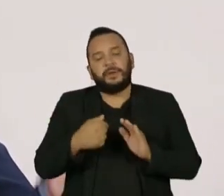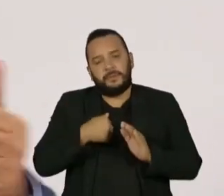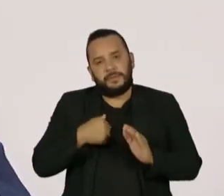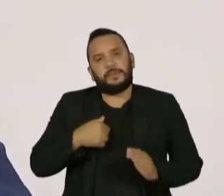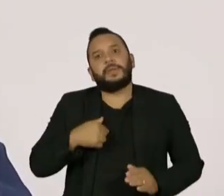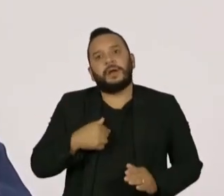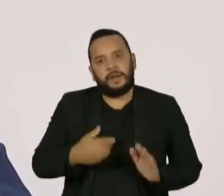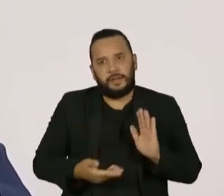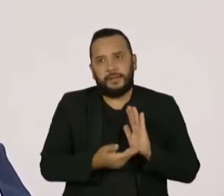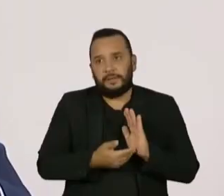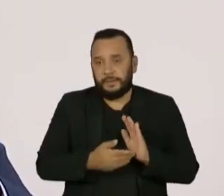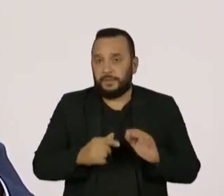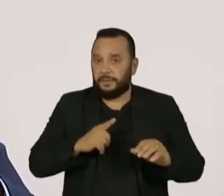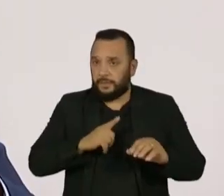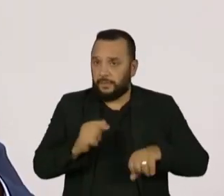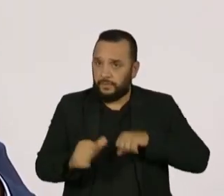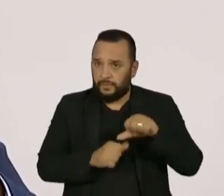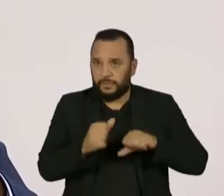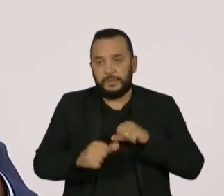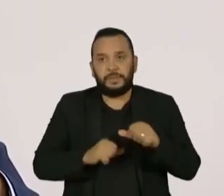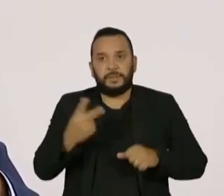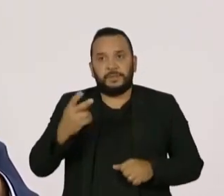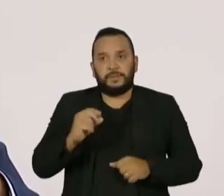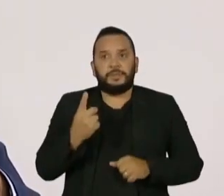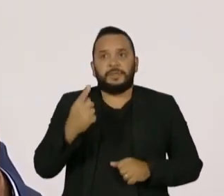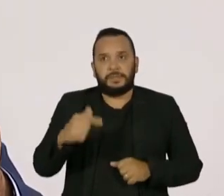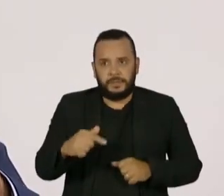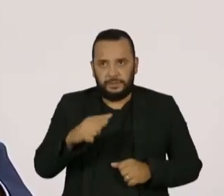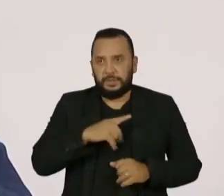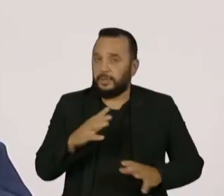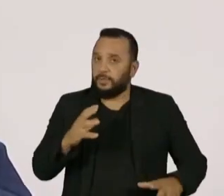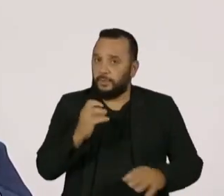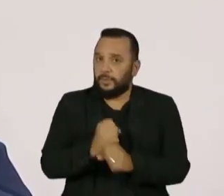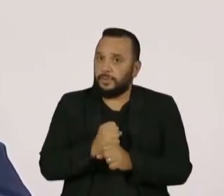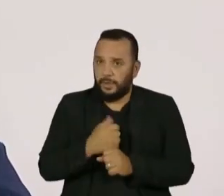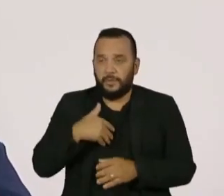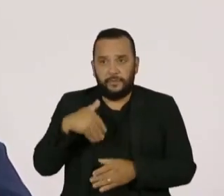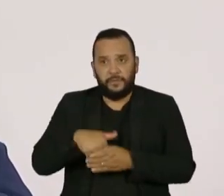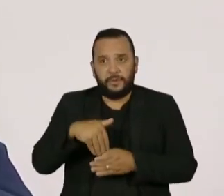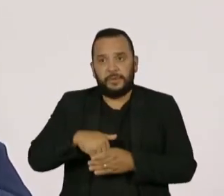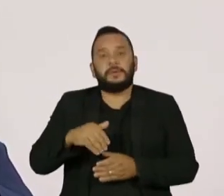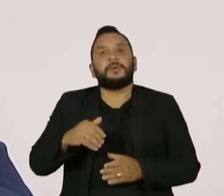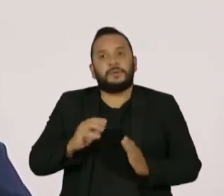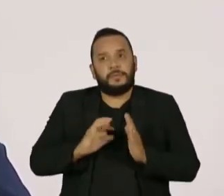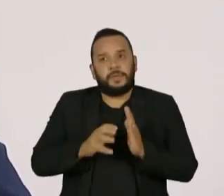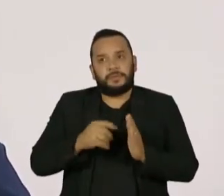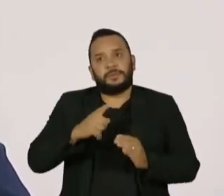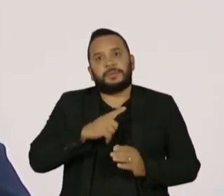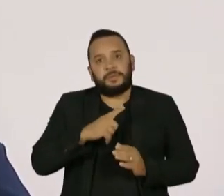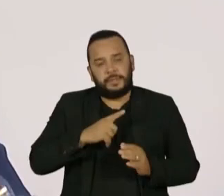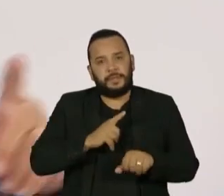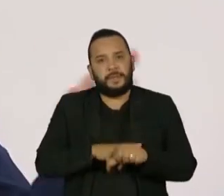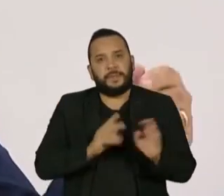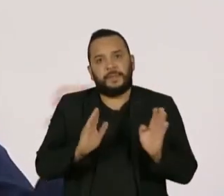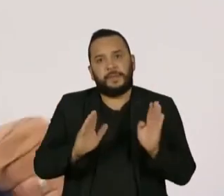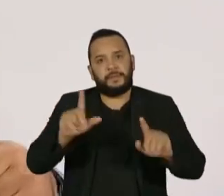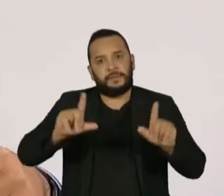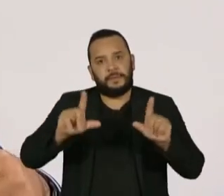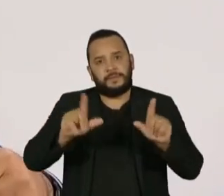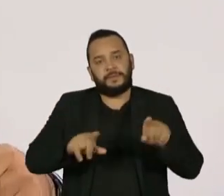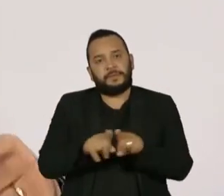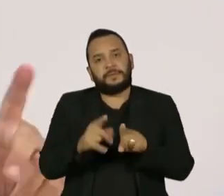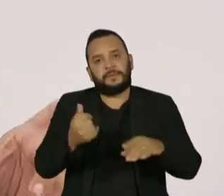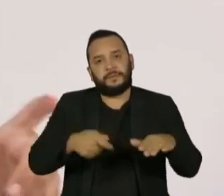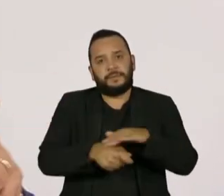2017, você tem um número de votos possível para o partido poder ter tempo de televisão e fundo partidário.